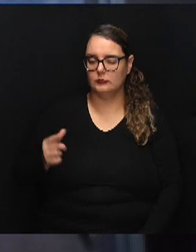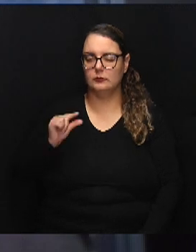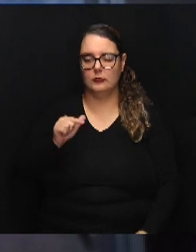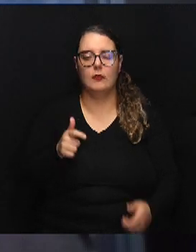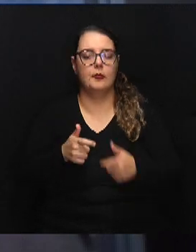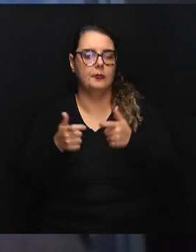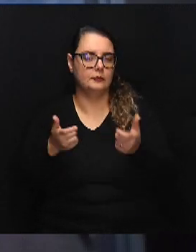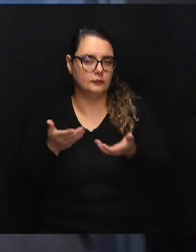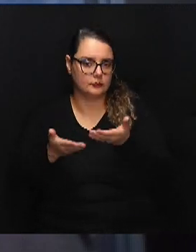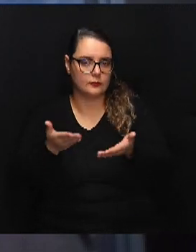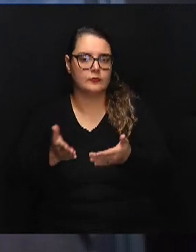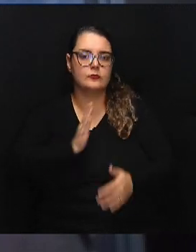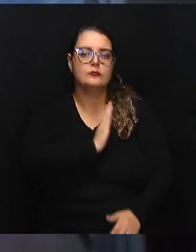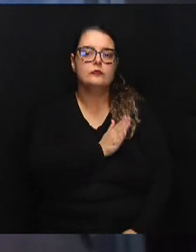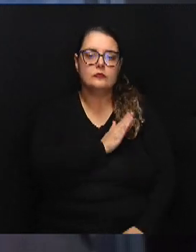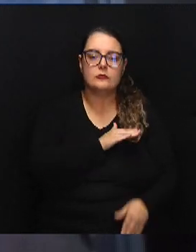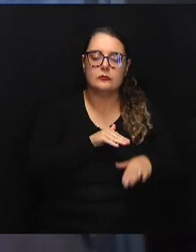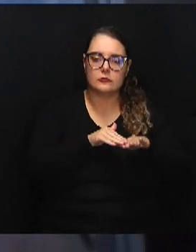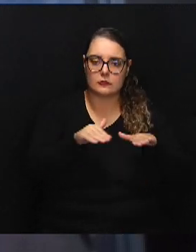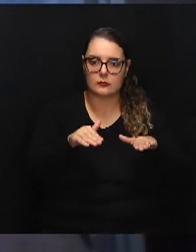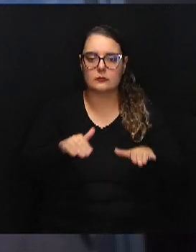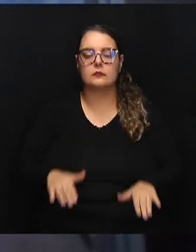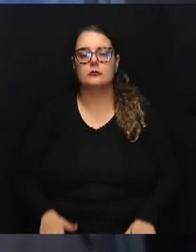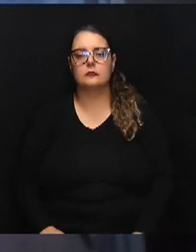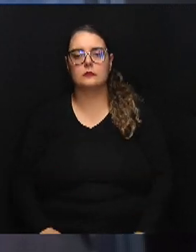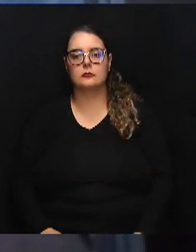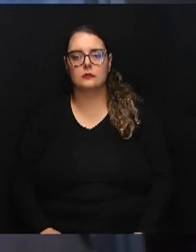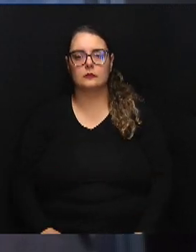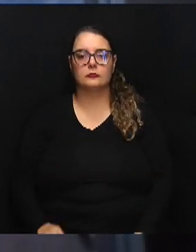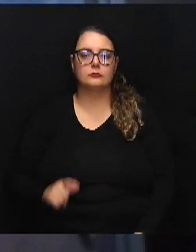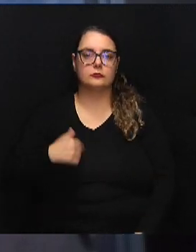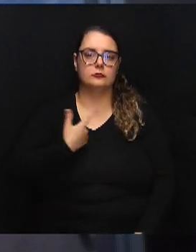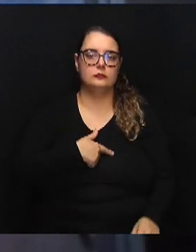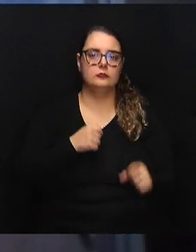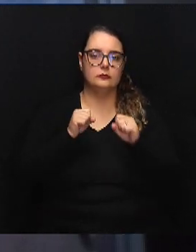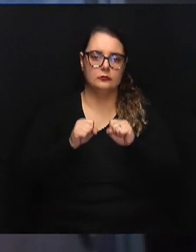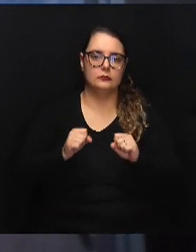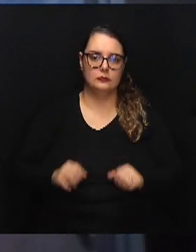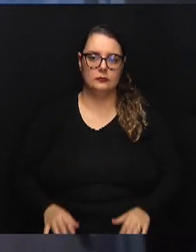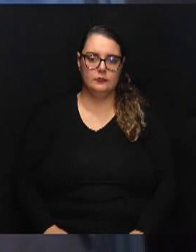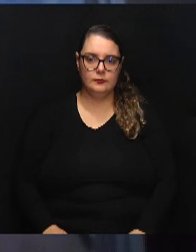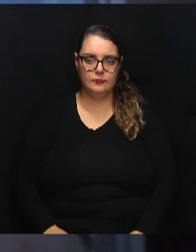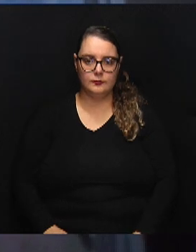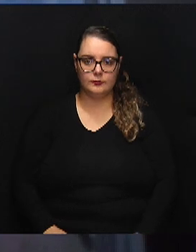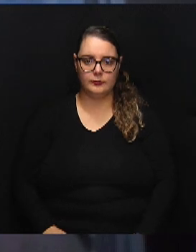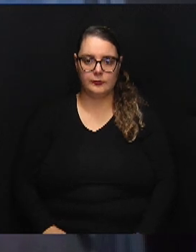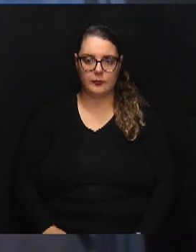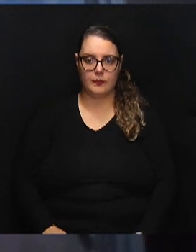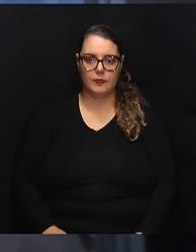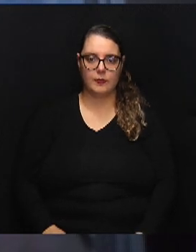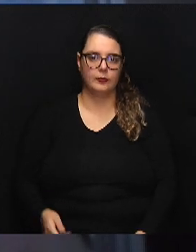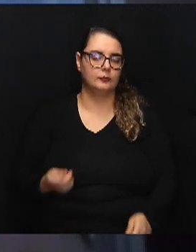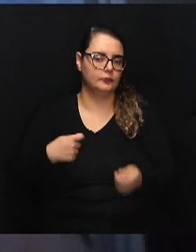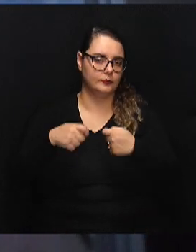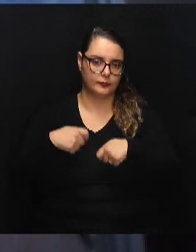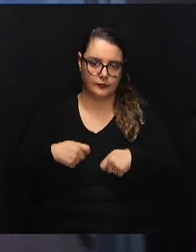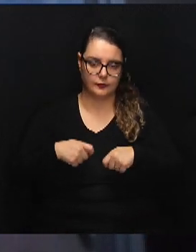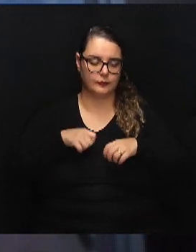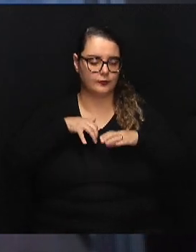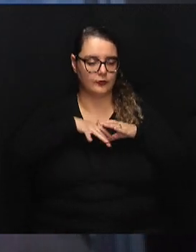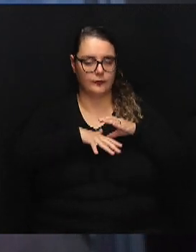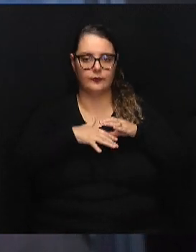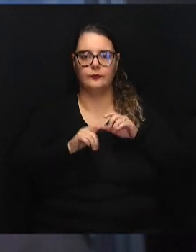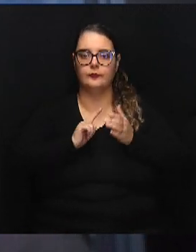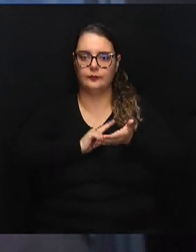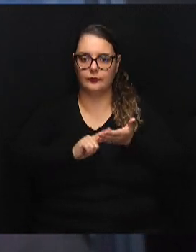para tratamento de infarto, então nós podemos, né, administrar a desobstrução desse